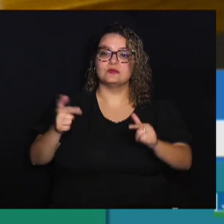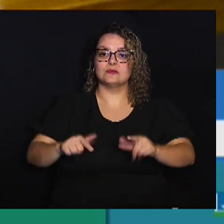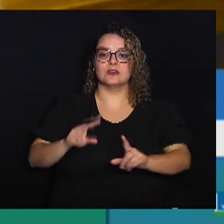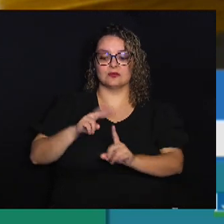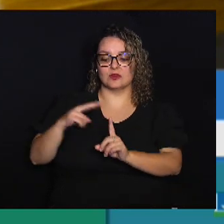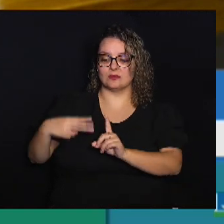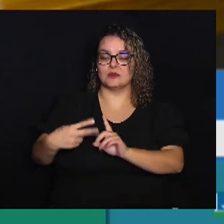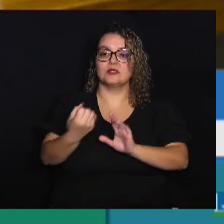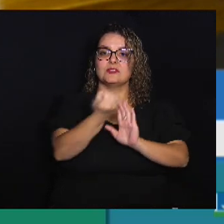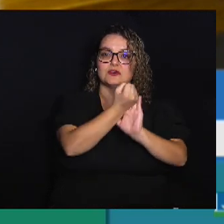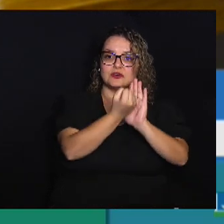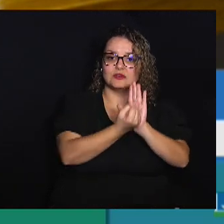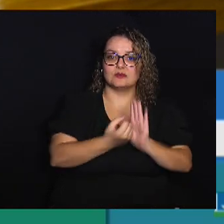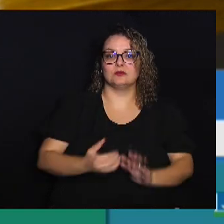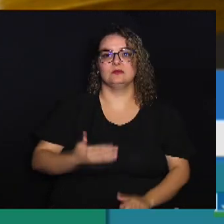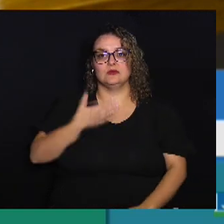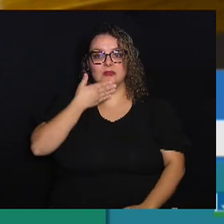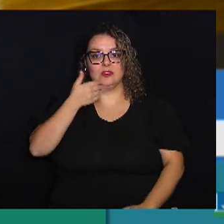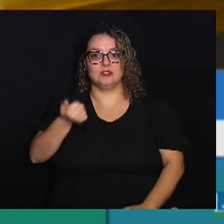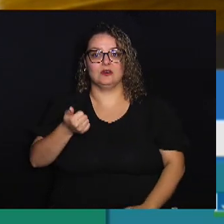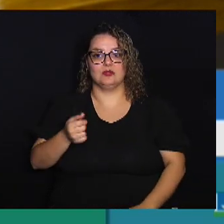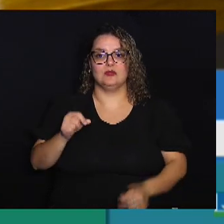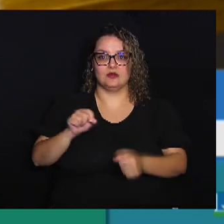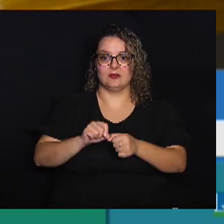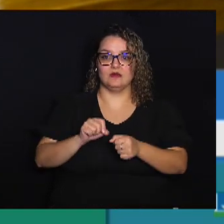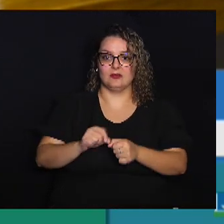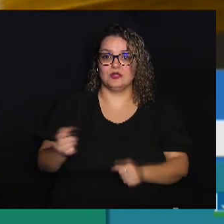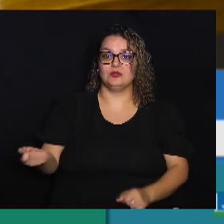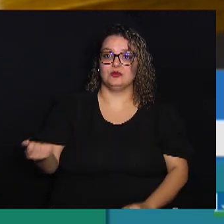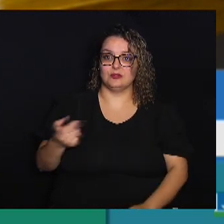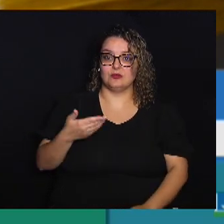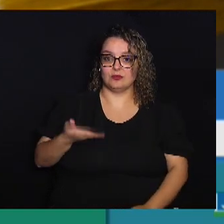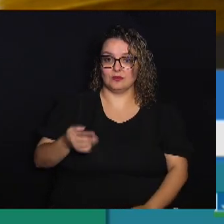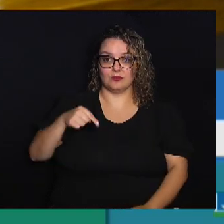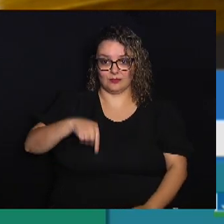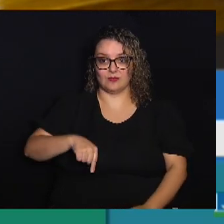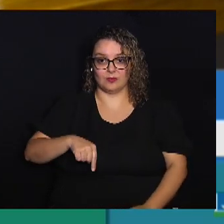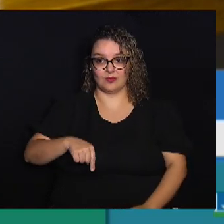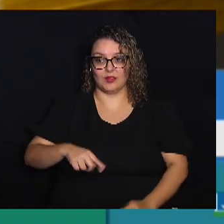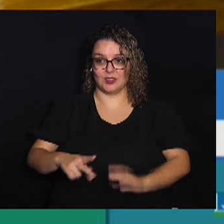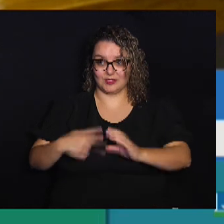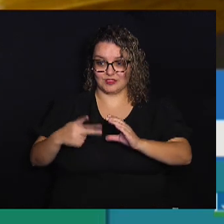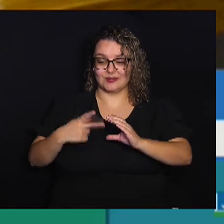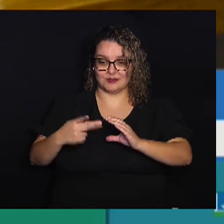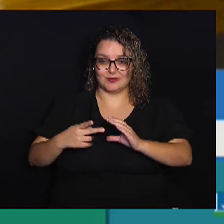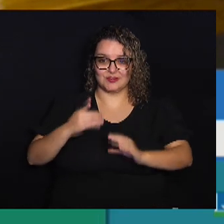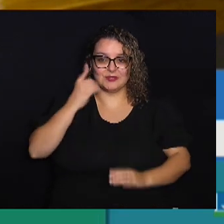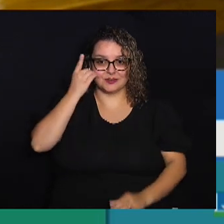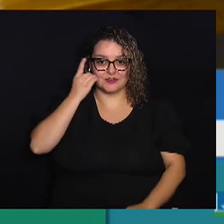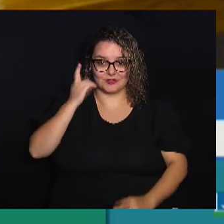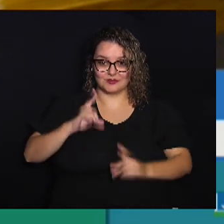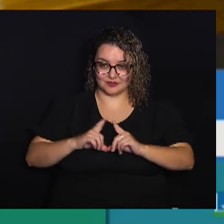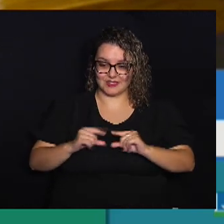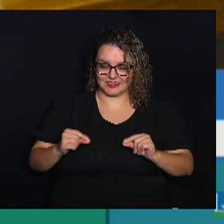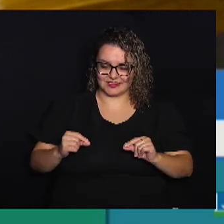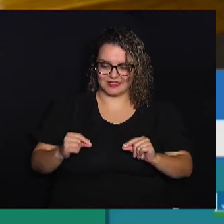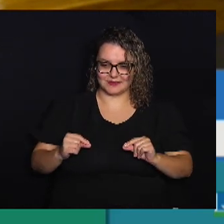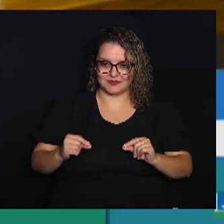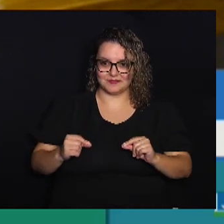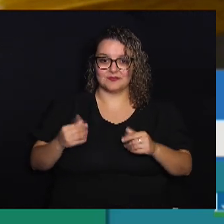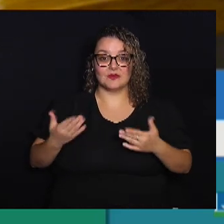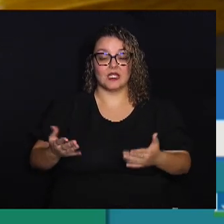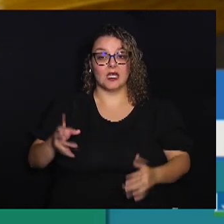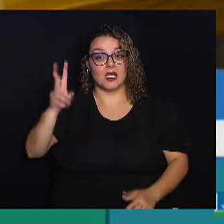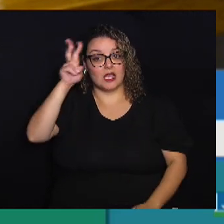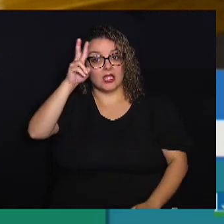vista simbólico melhor para ser realizada do que aqui na Câmara dos Deputados, em Brasília. A